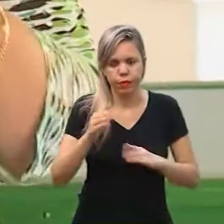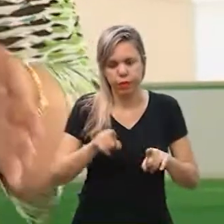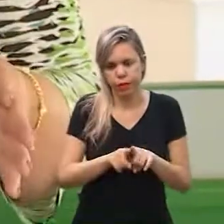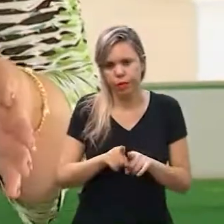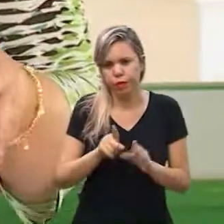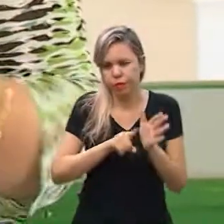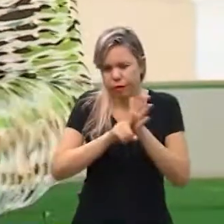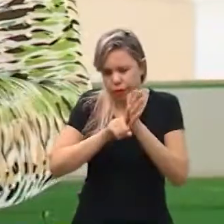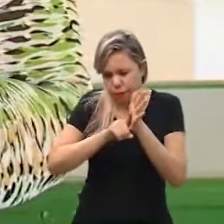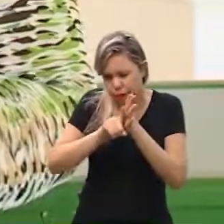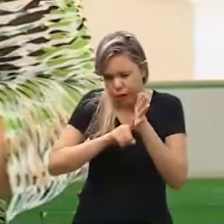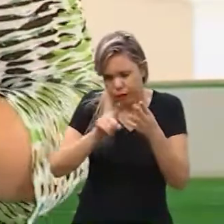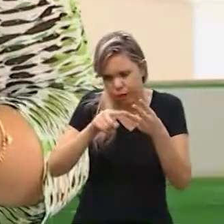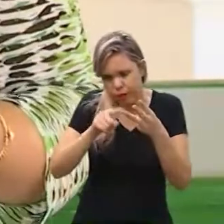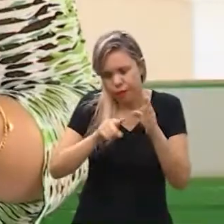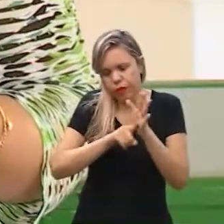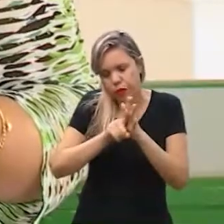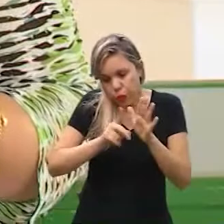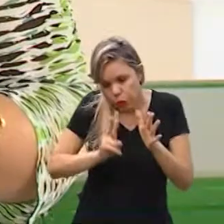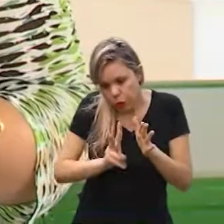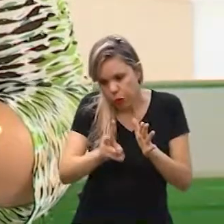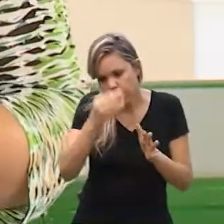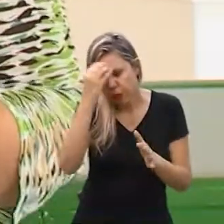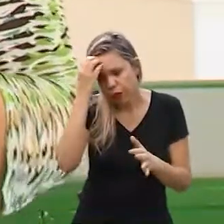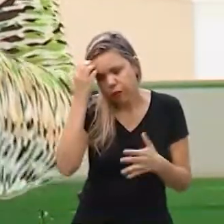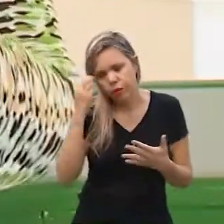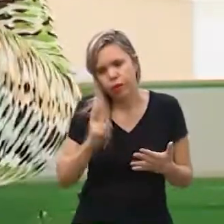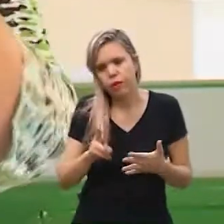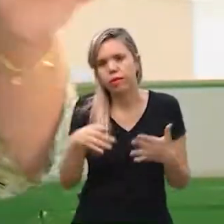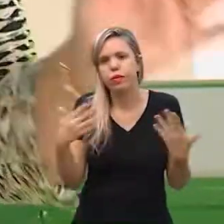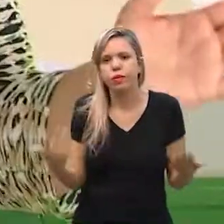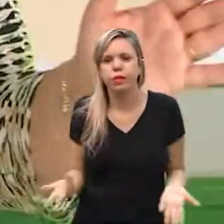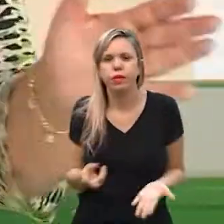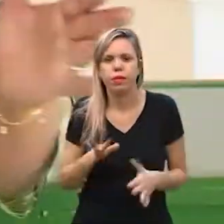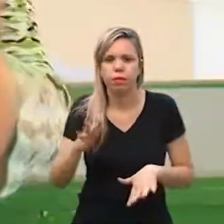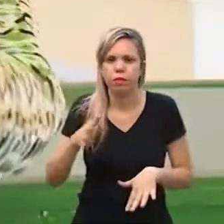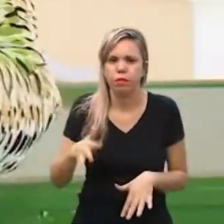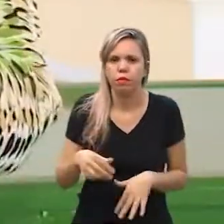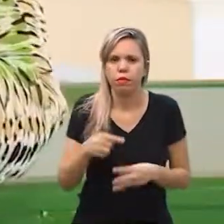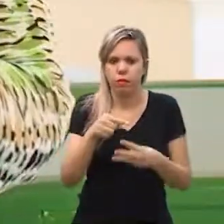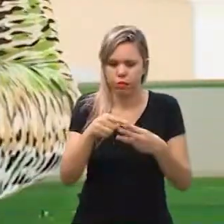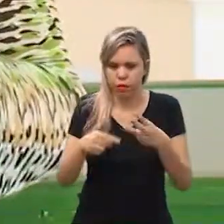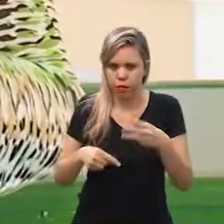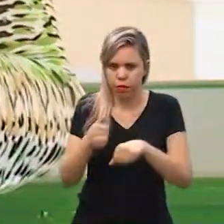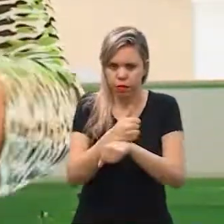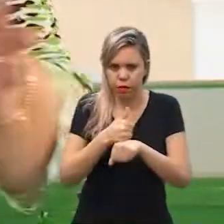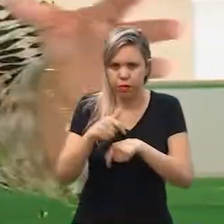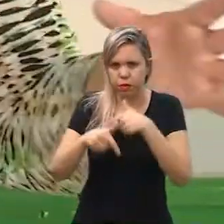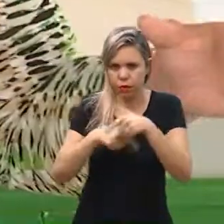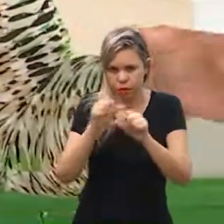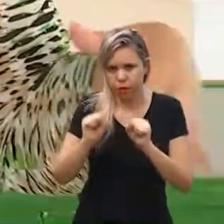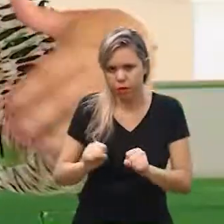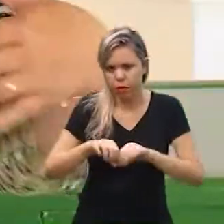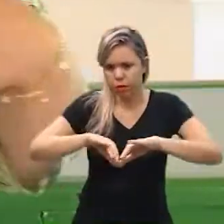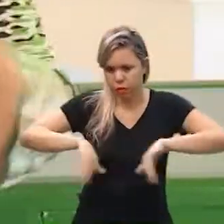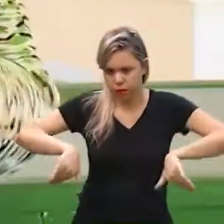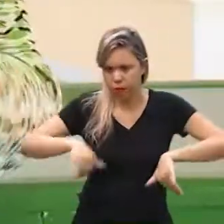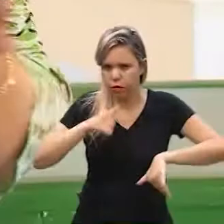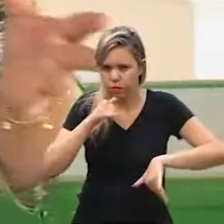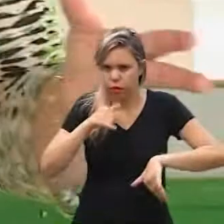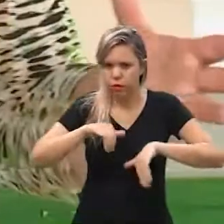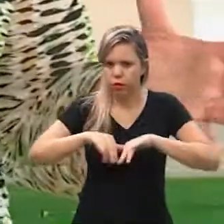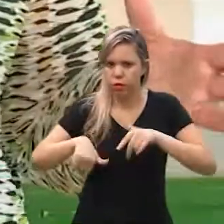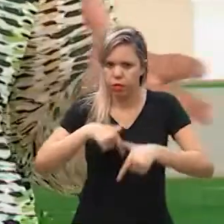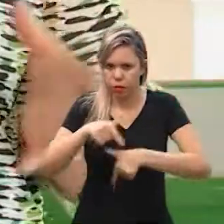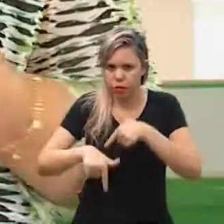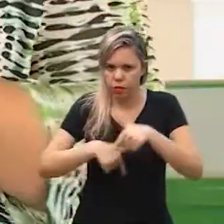a pesquisa, que deve ser contínua, né? Então, são mais ou menos 3 áreas que a gente pode separar e